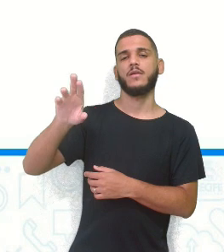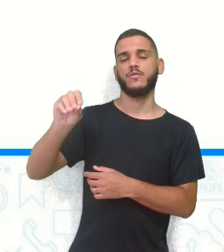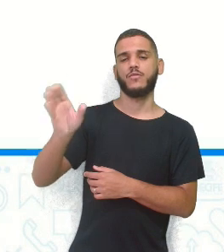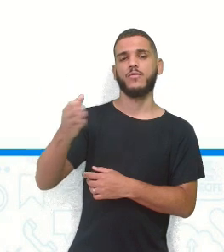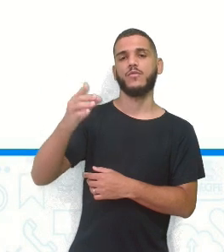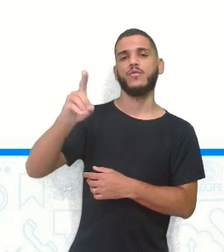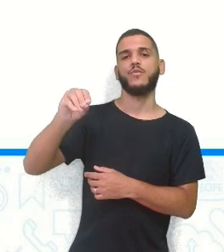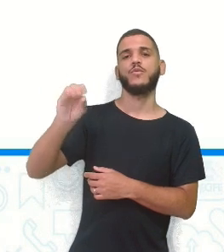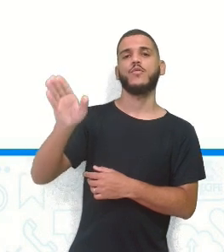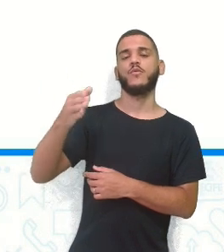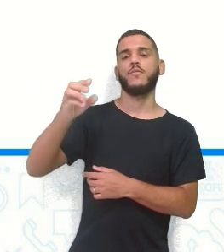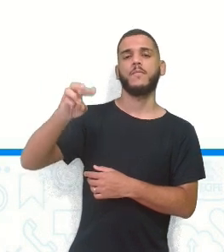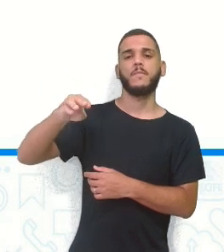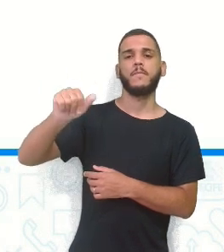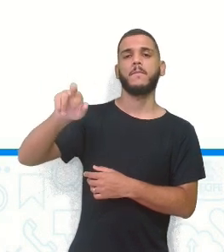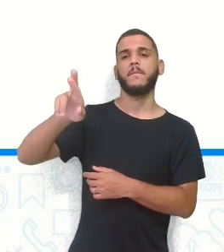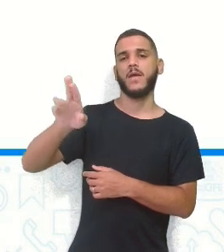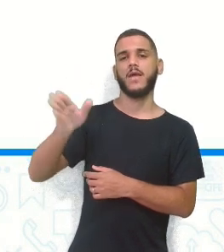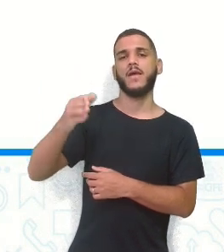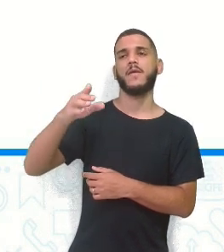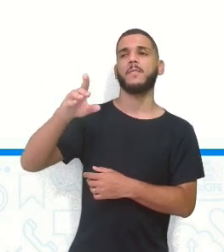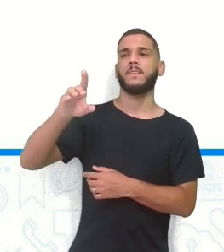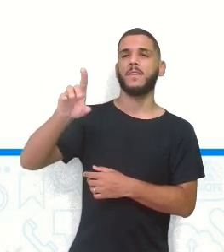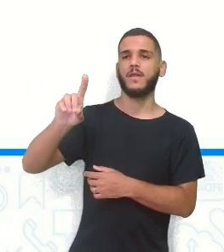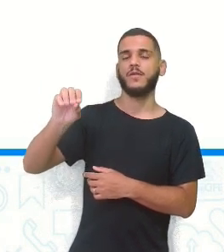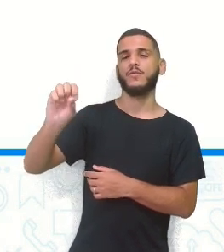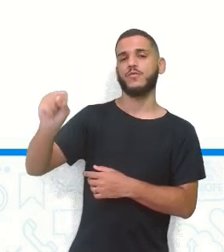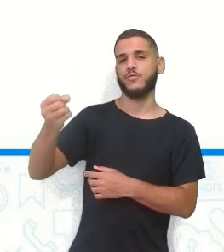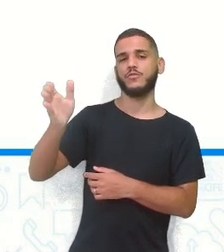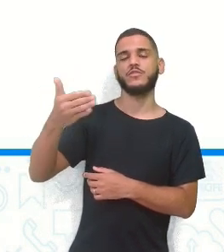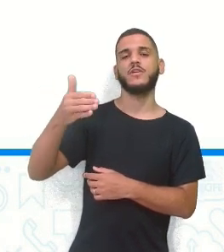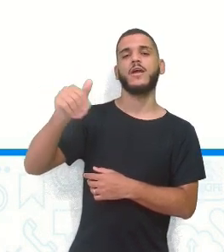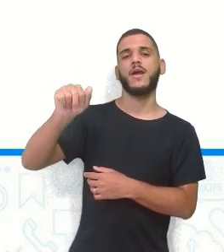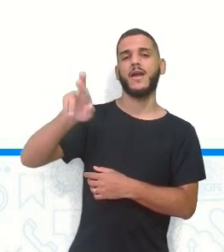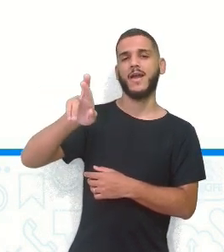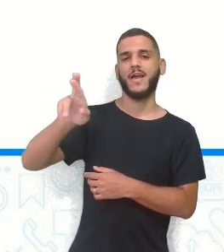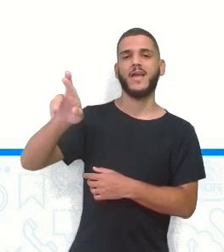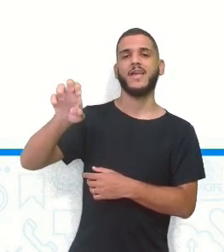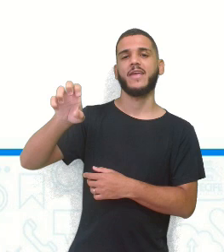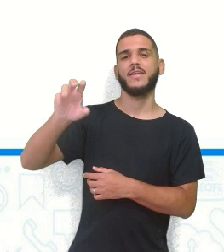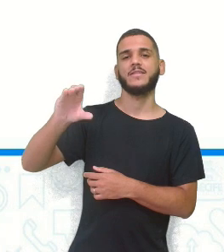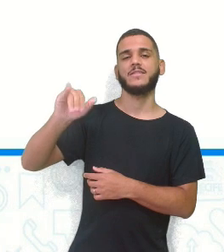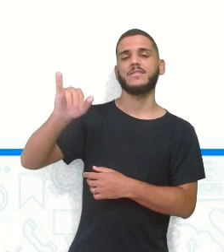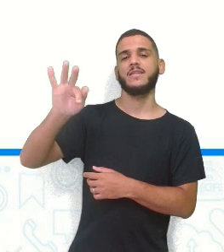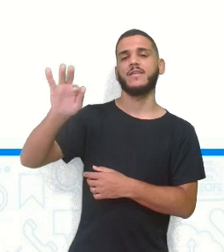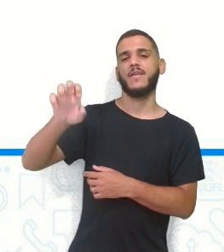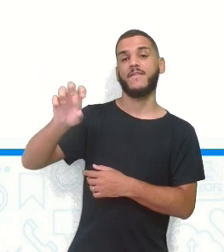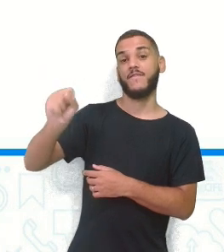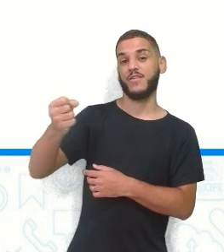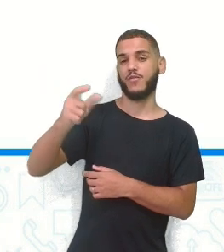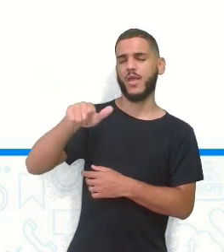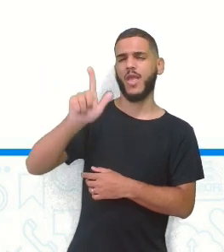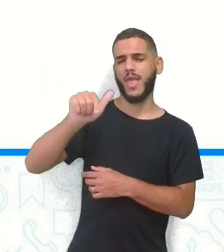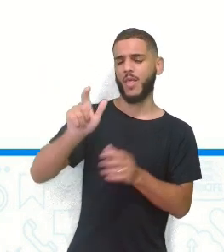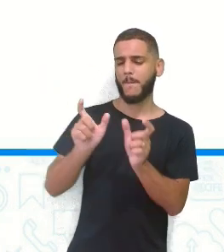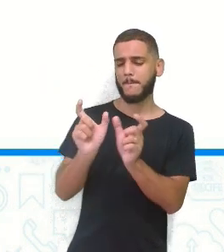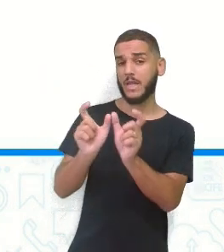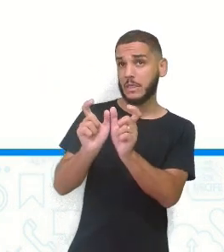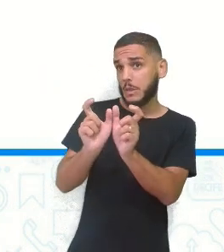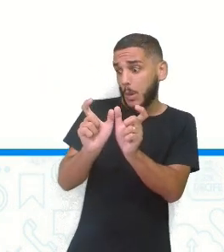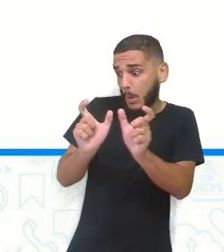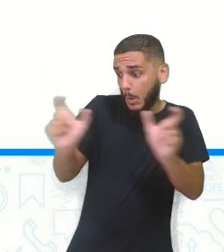do Mar dos Arrecifes. E era uma vila, vê, pelo nome, né? Era uma vila, era um localzinho bem menorzinho e